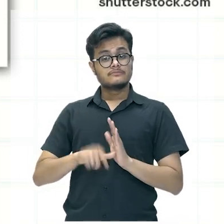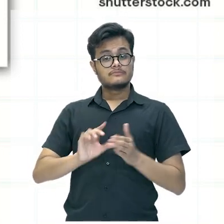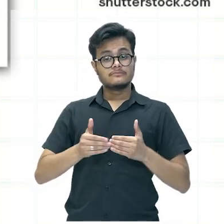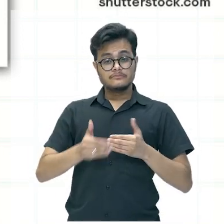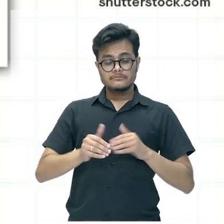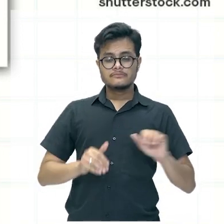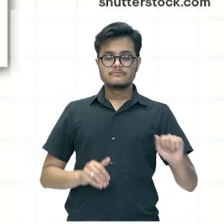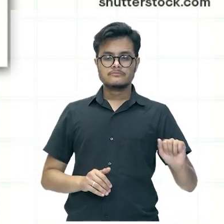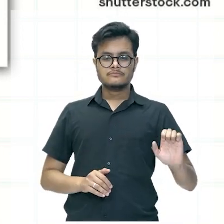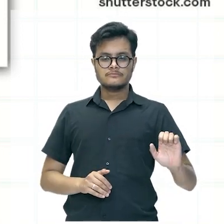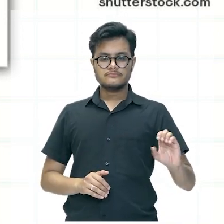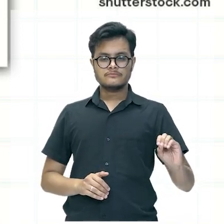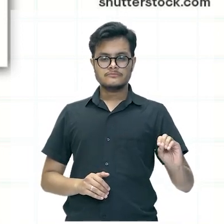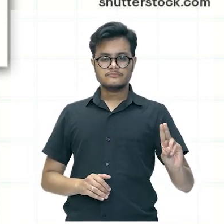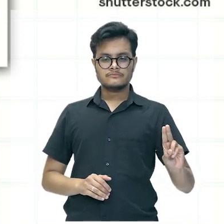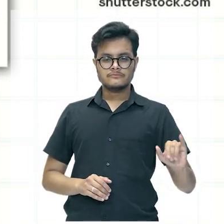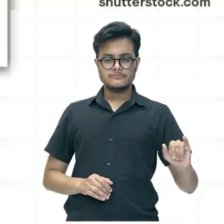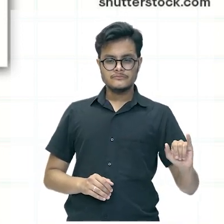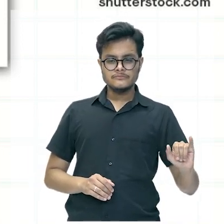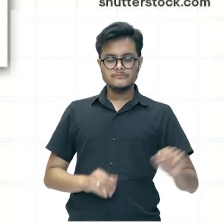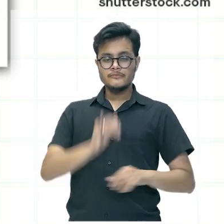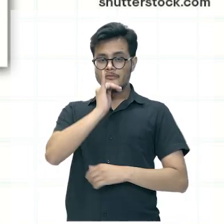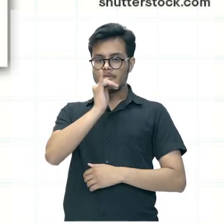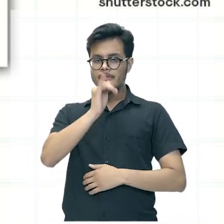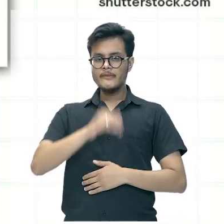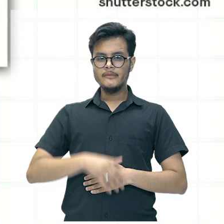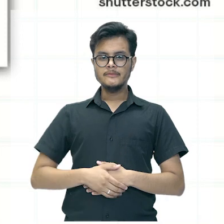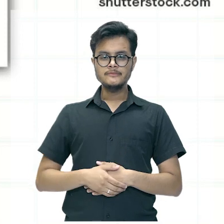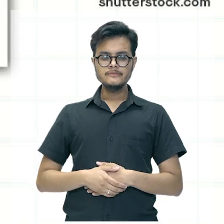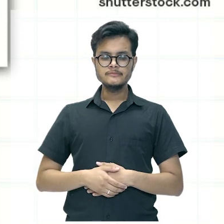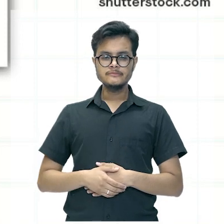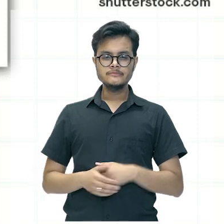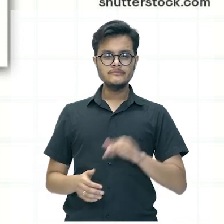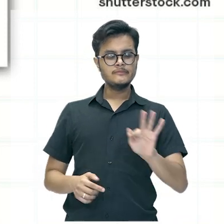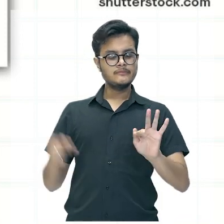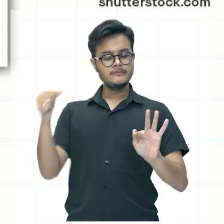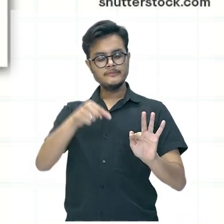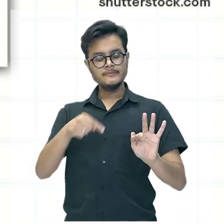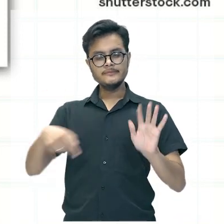com som de consoante. Olha aqui, ó. Family, né? Tem um som de